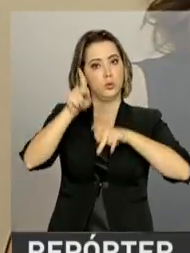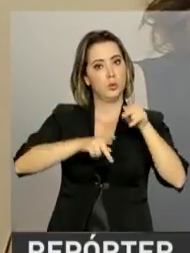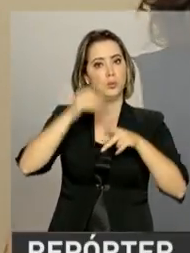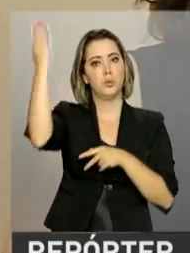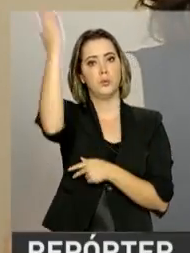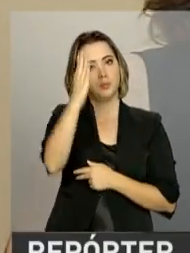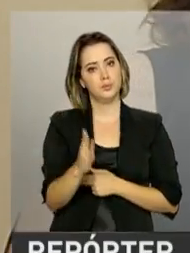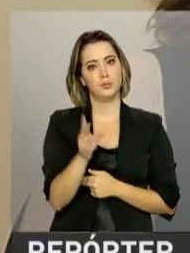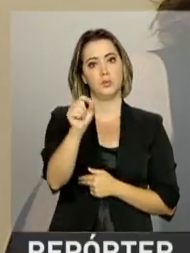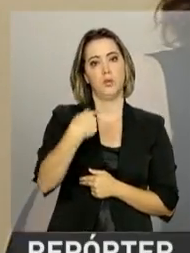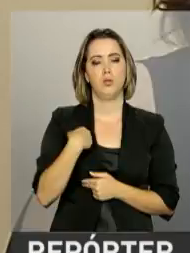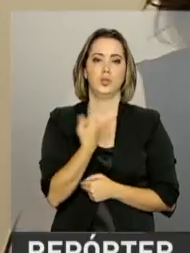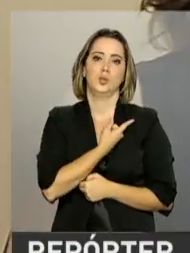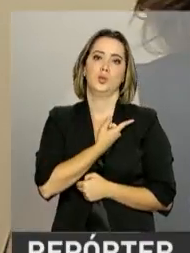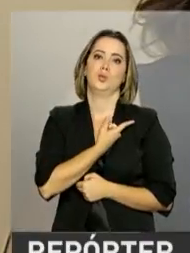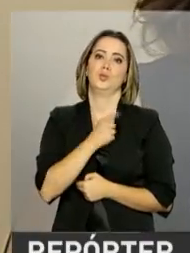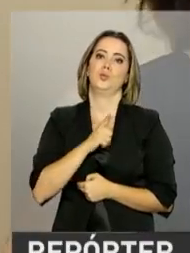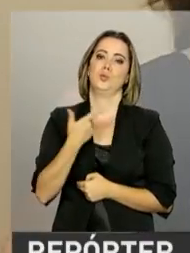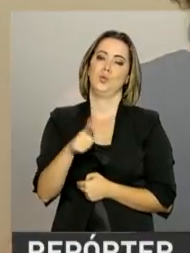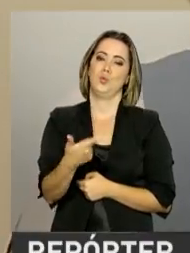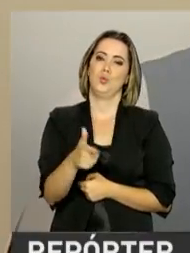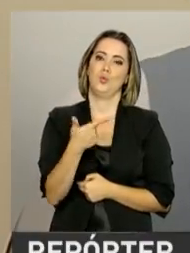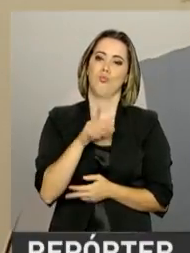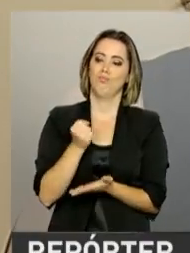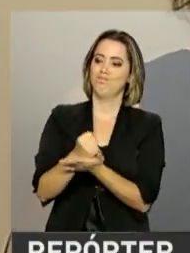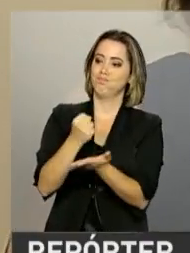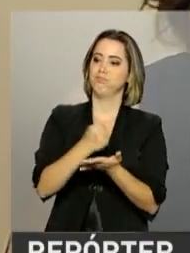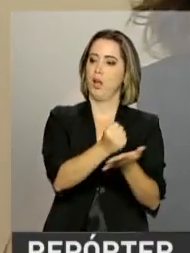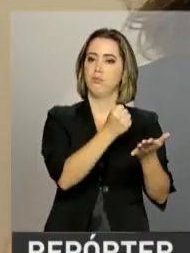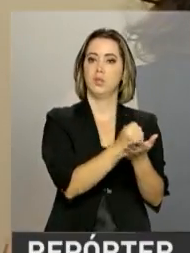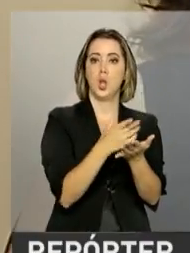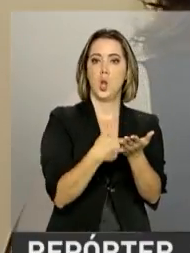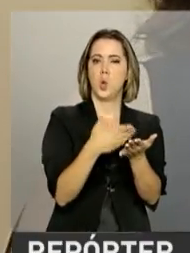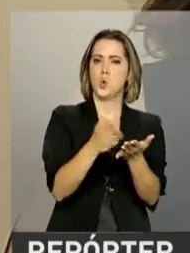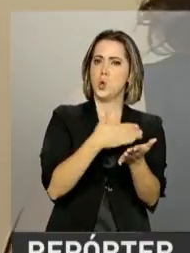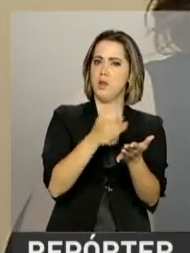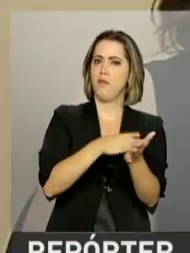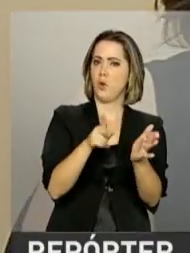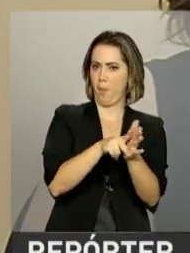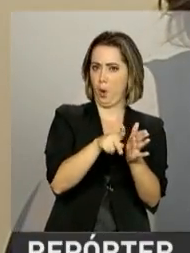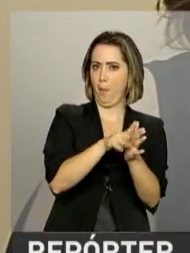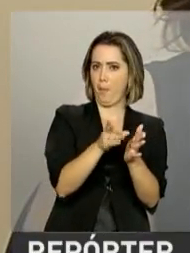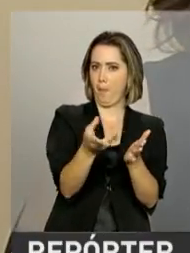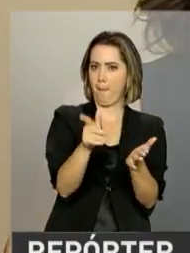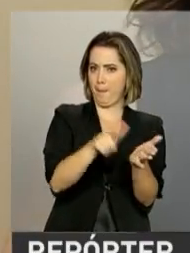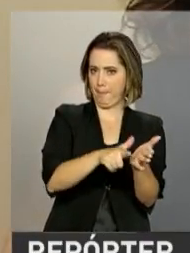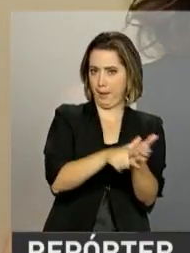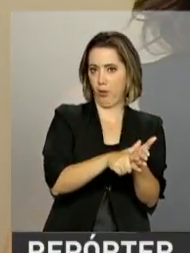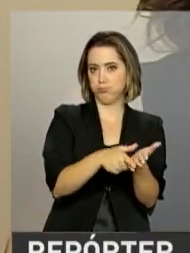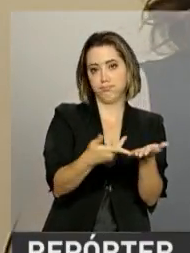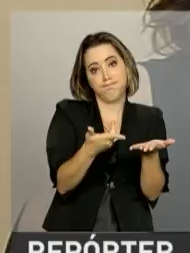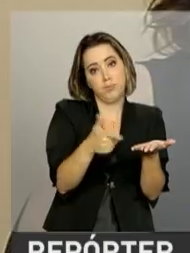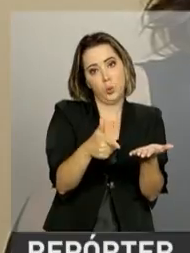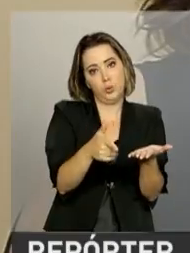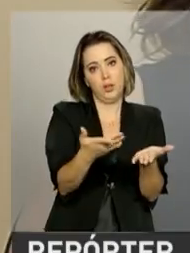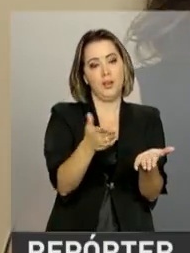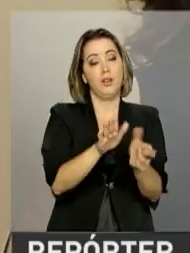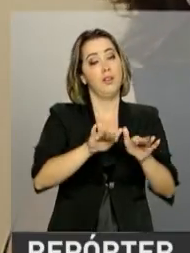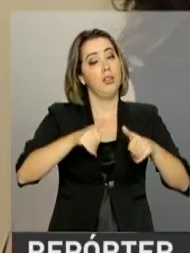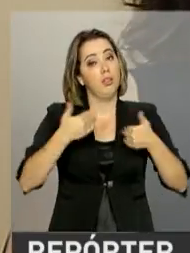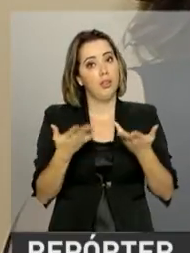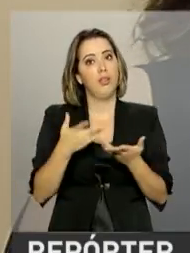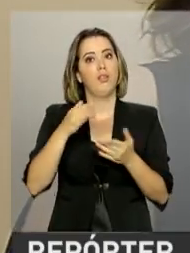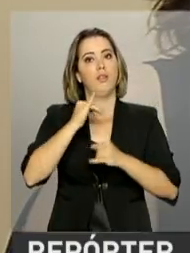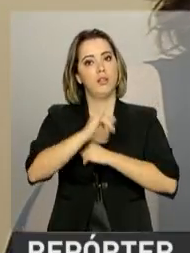temos distribuição suficiente dos livros físicos para que atinja todos os lugares. E, além disso,